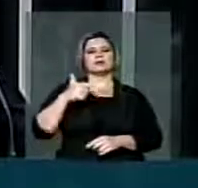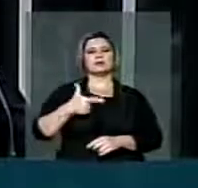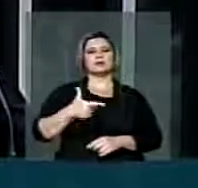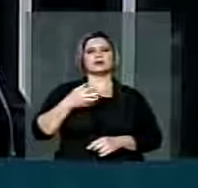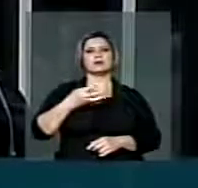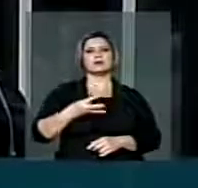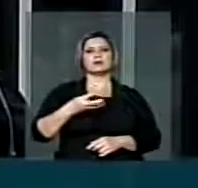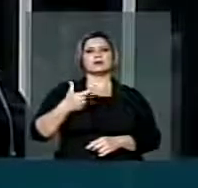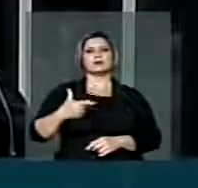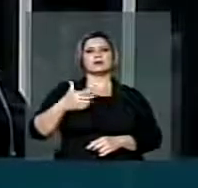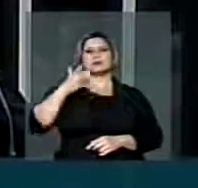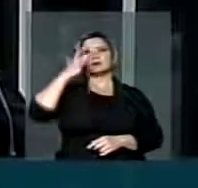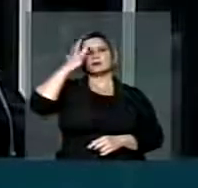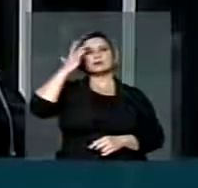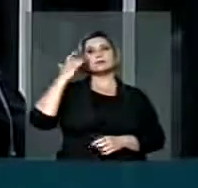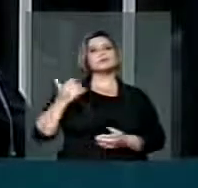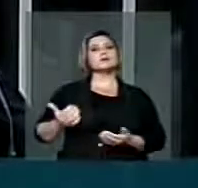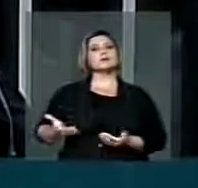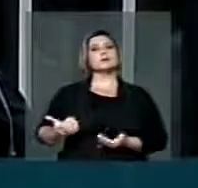242 jovens